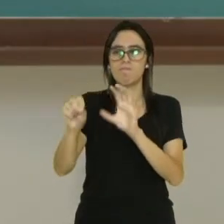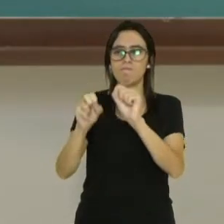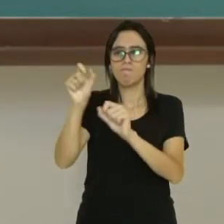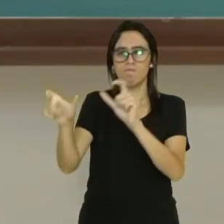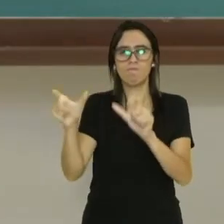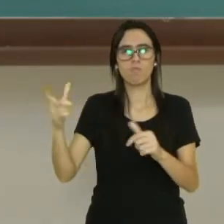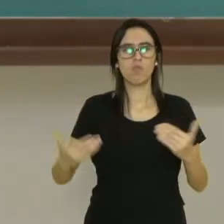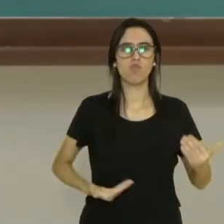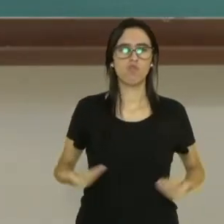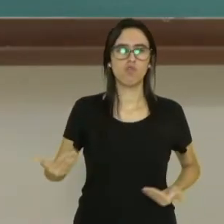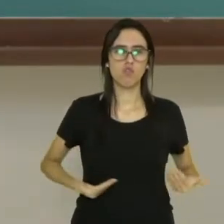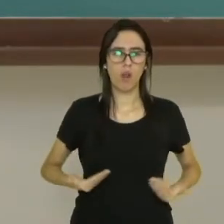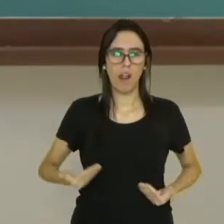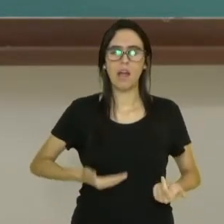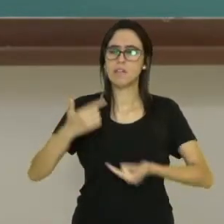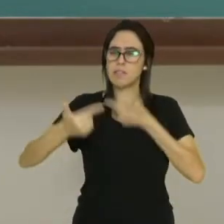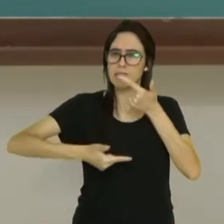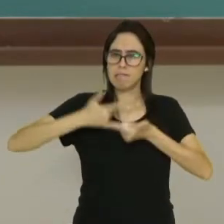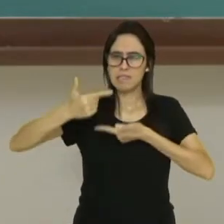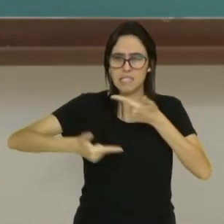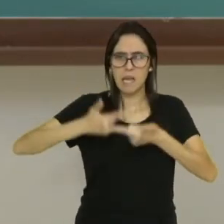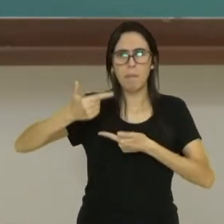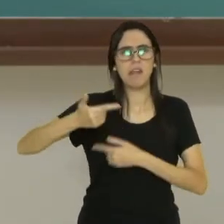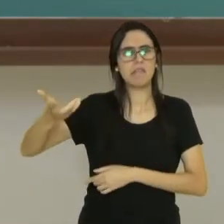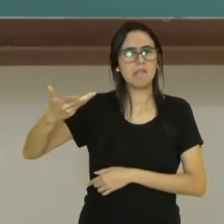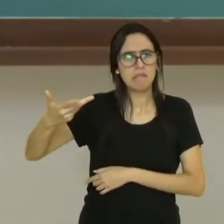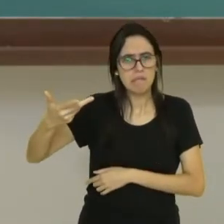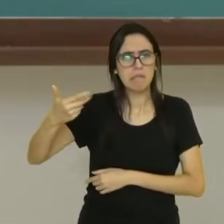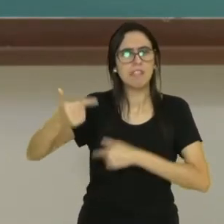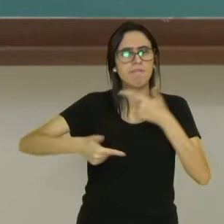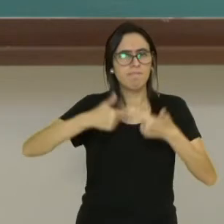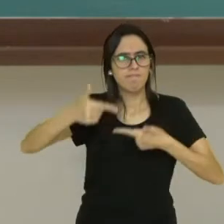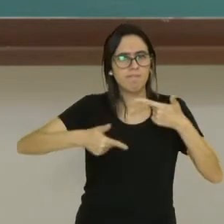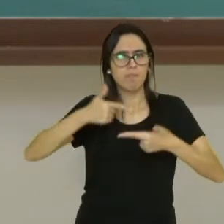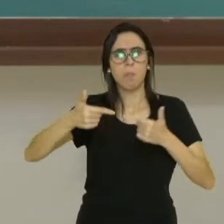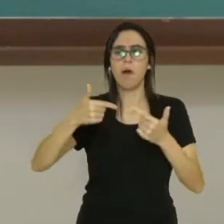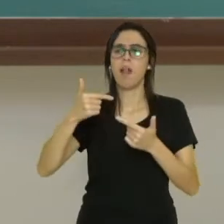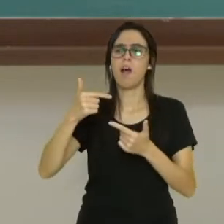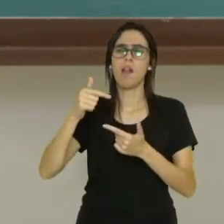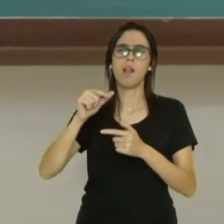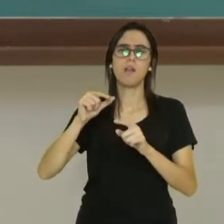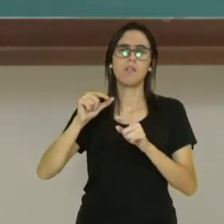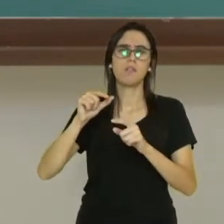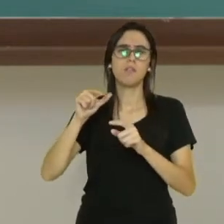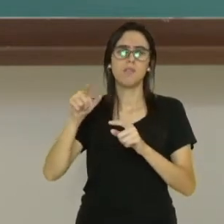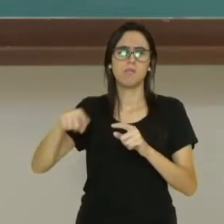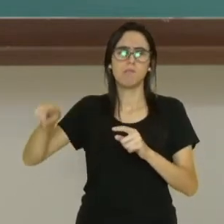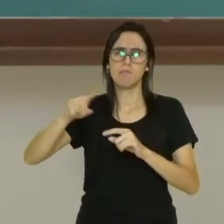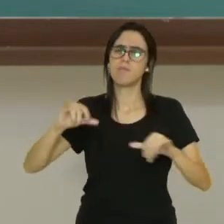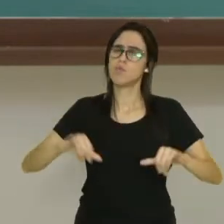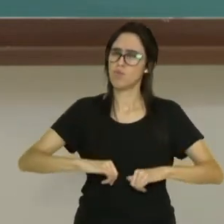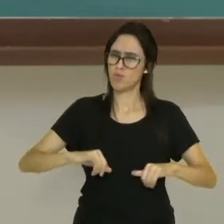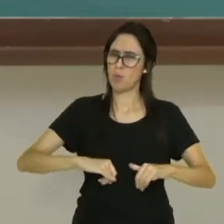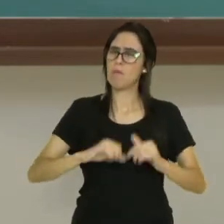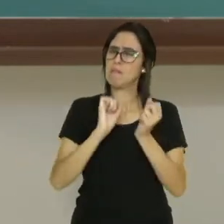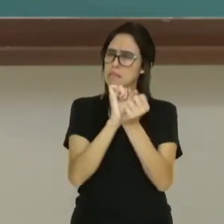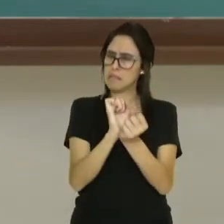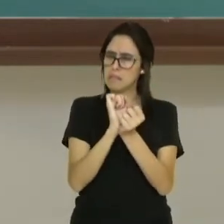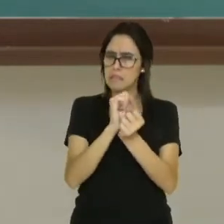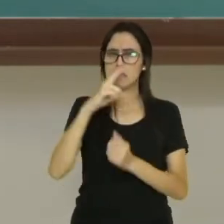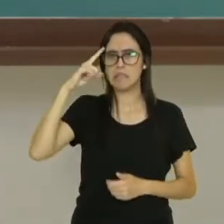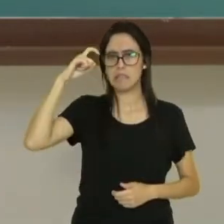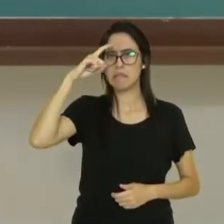utilizavam, então, essas pessoas que viviam nesses continentes para trabalhar, às vezes uma exploração desumana,